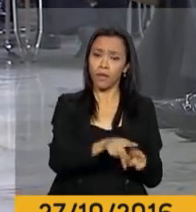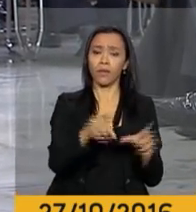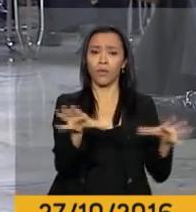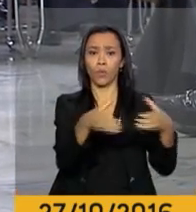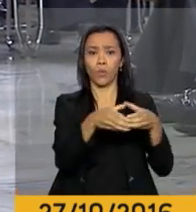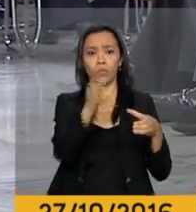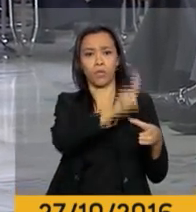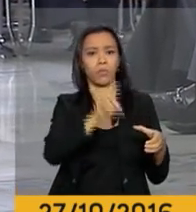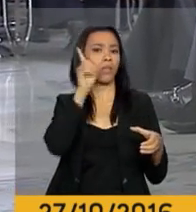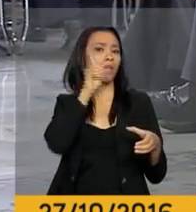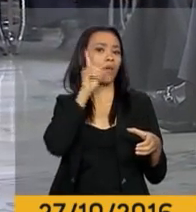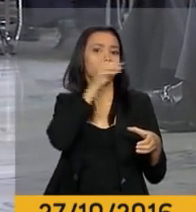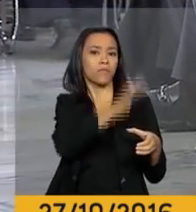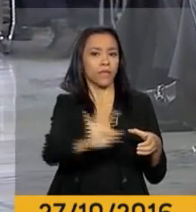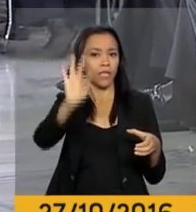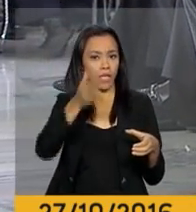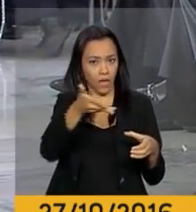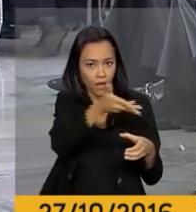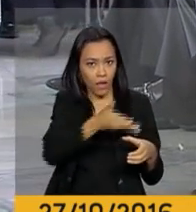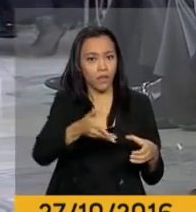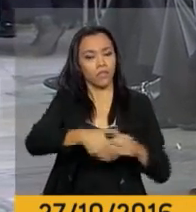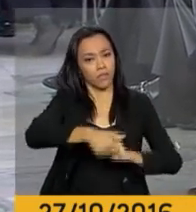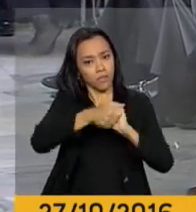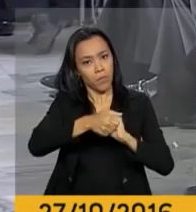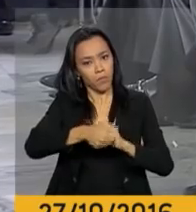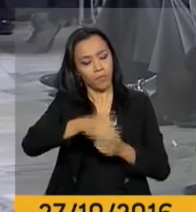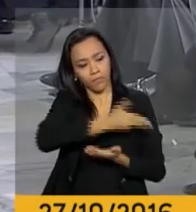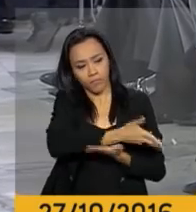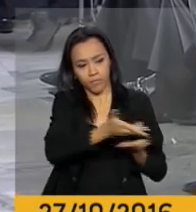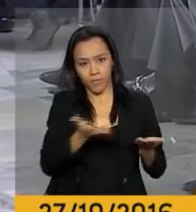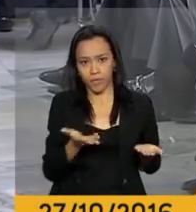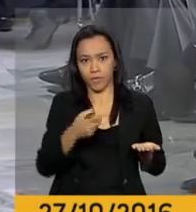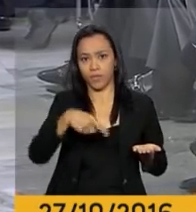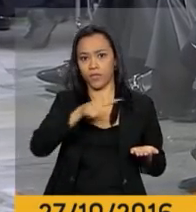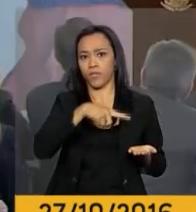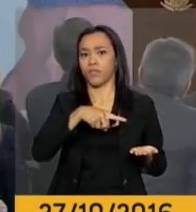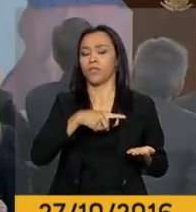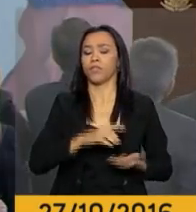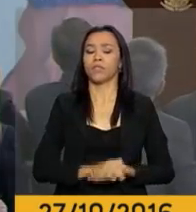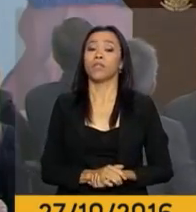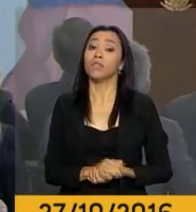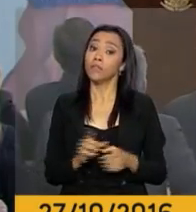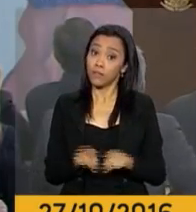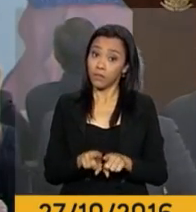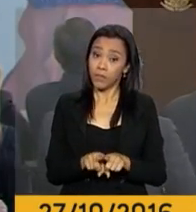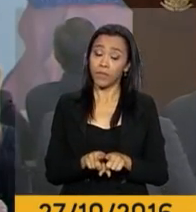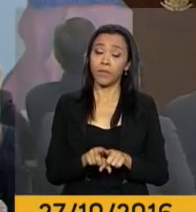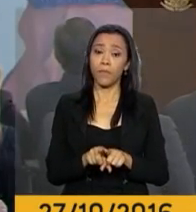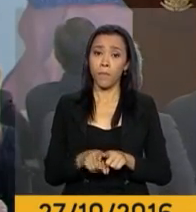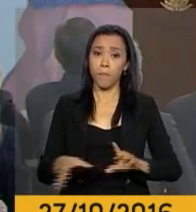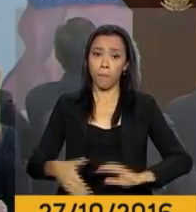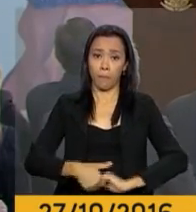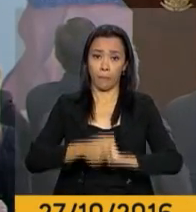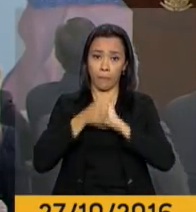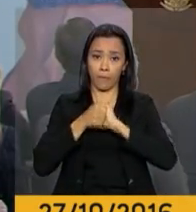líder André Moura, Jorginho Melo. Eu quero tomar a liberdade de saudar também